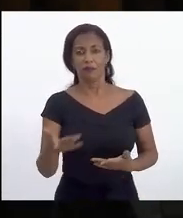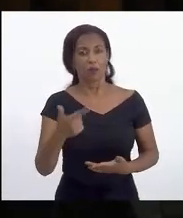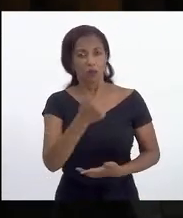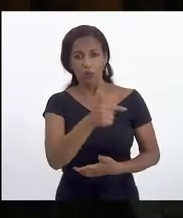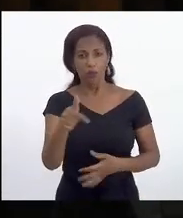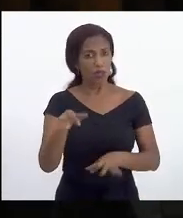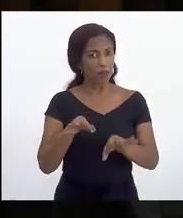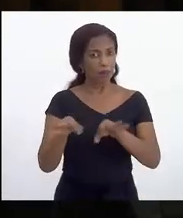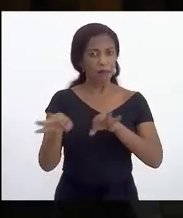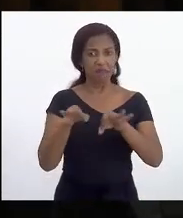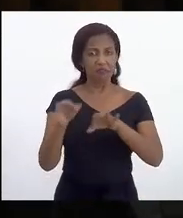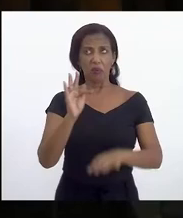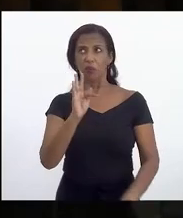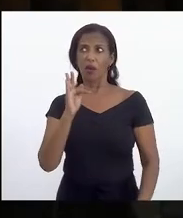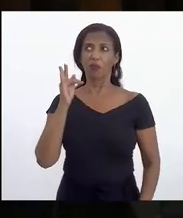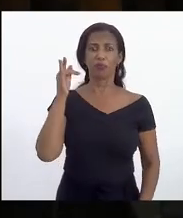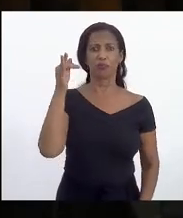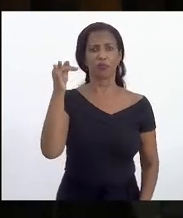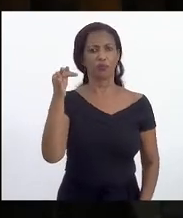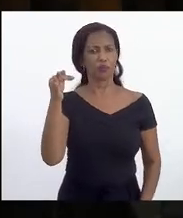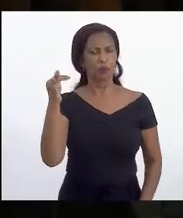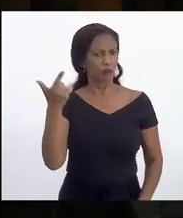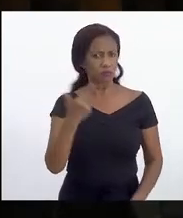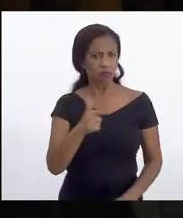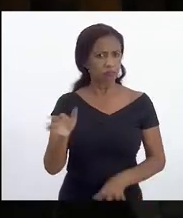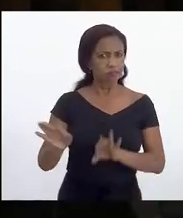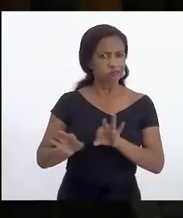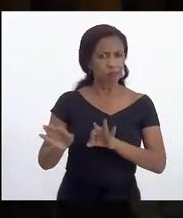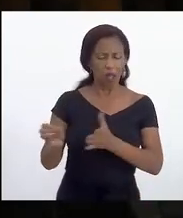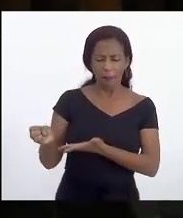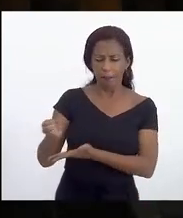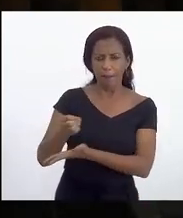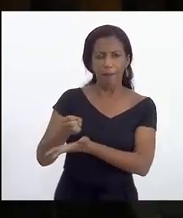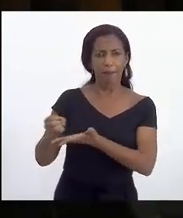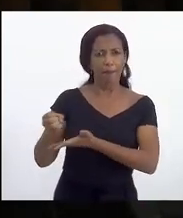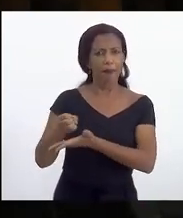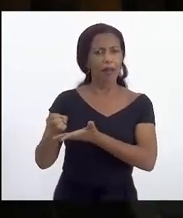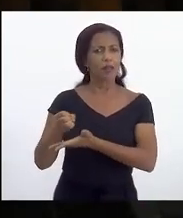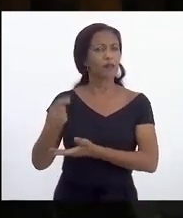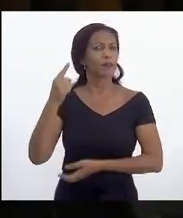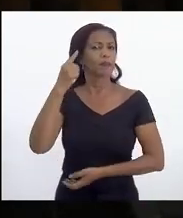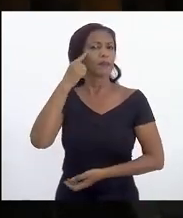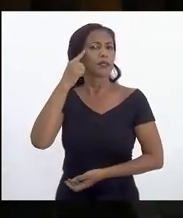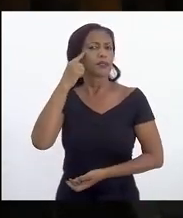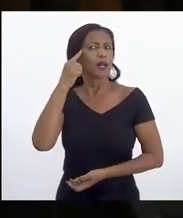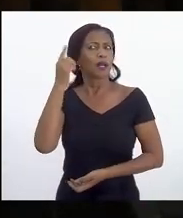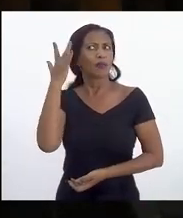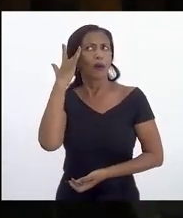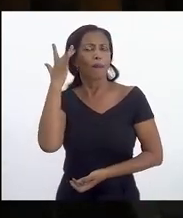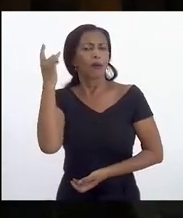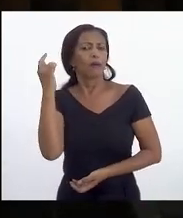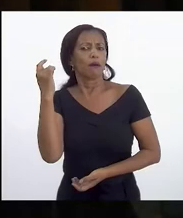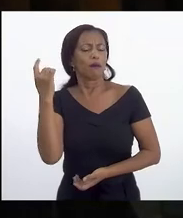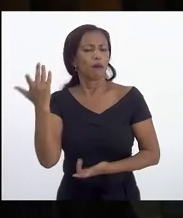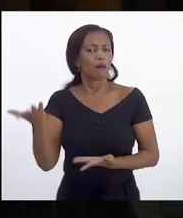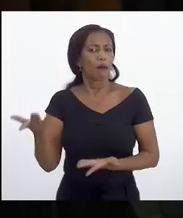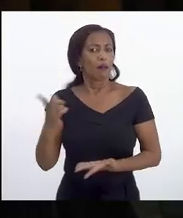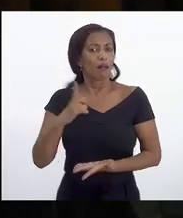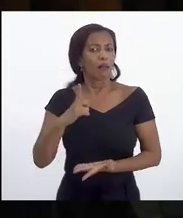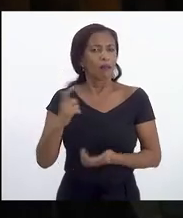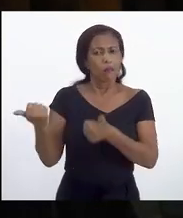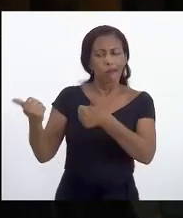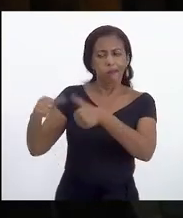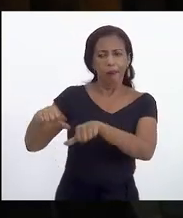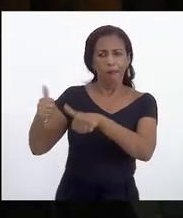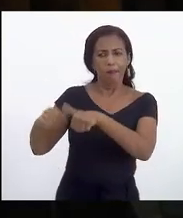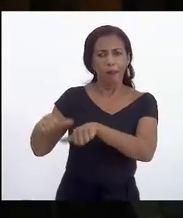faz planejamento para o futuro é o básico tá gente pensar o dia de amanhã eu tenho um